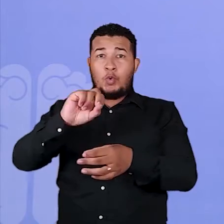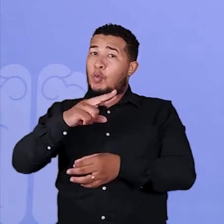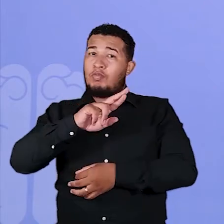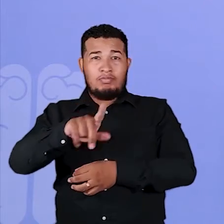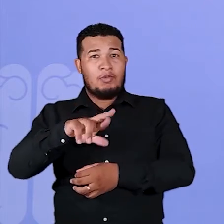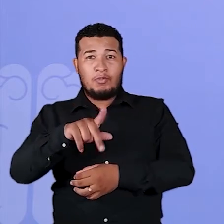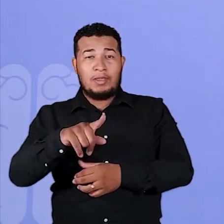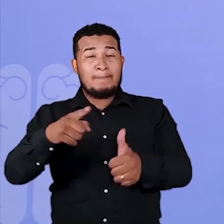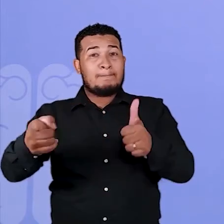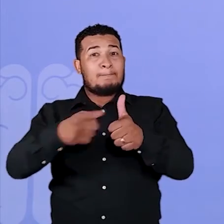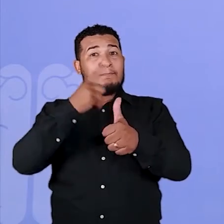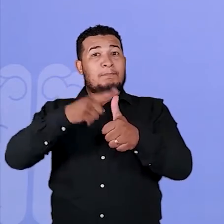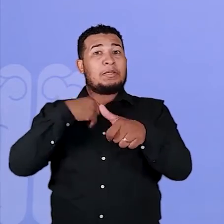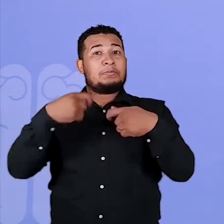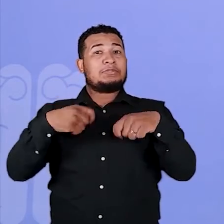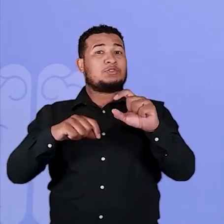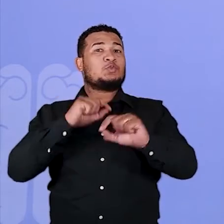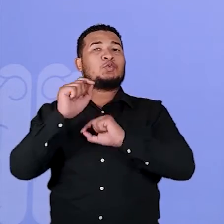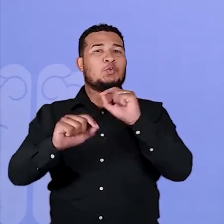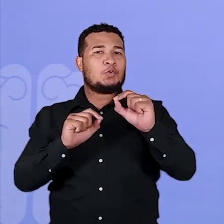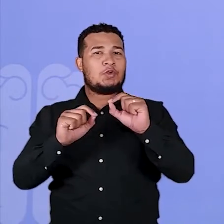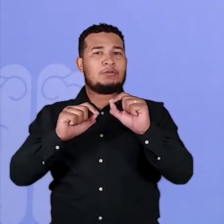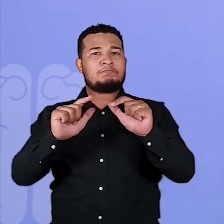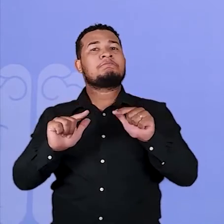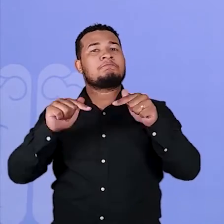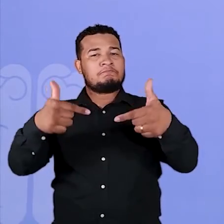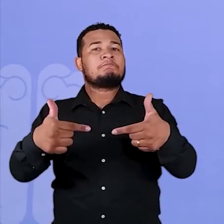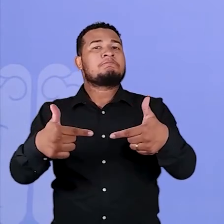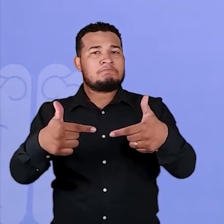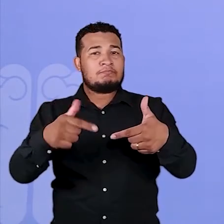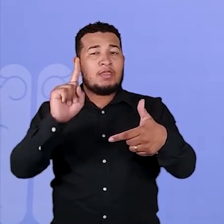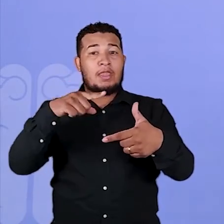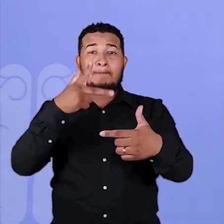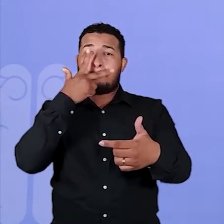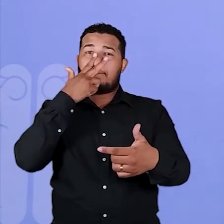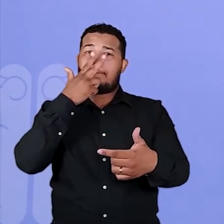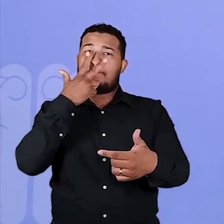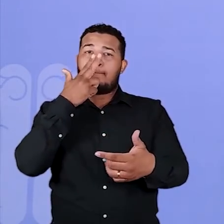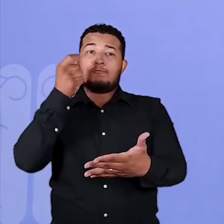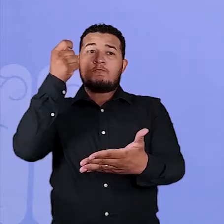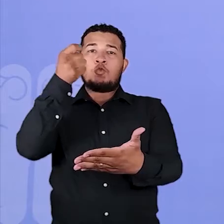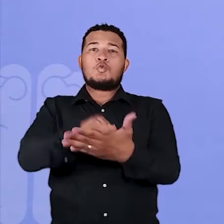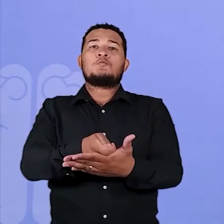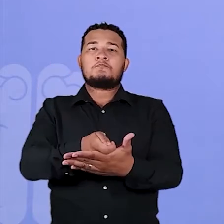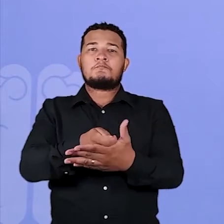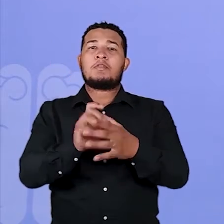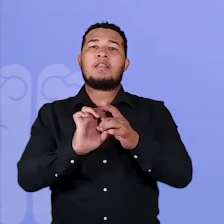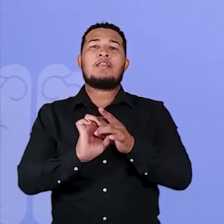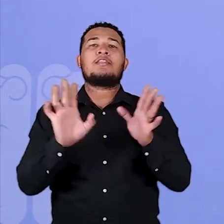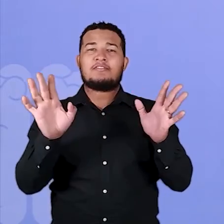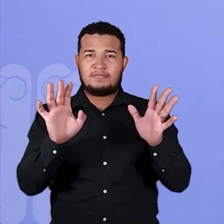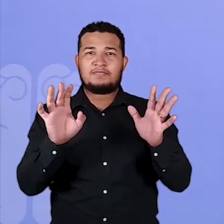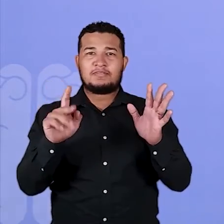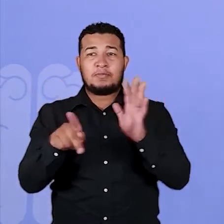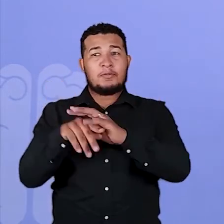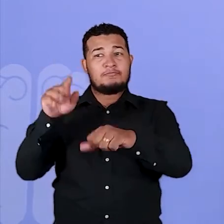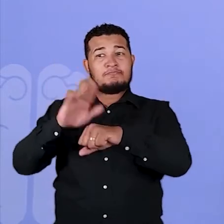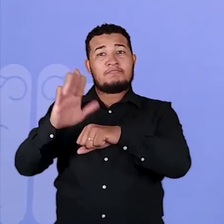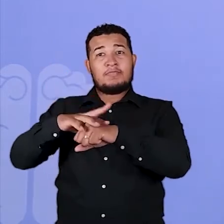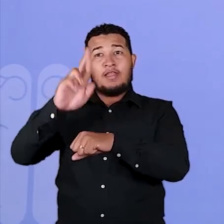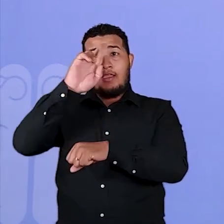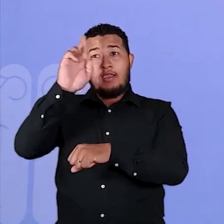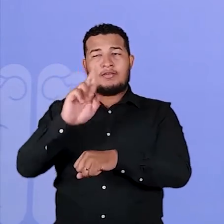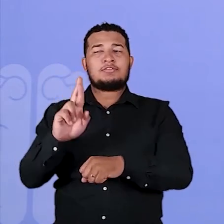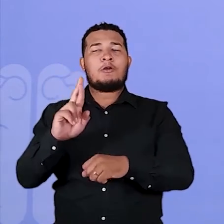justa ou não, em primeiro lugar, essa ação tem que ser uma imposição livre da